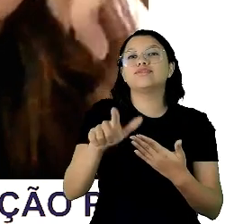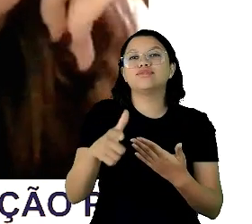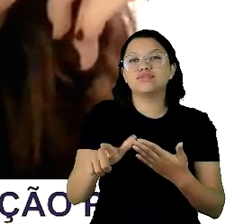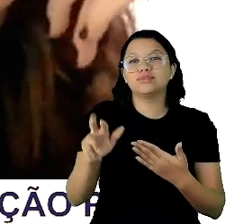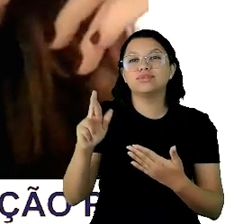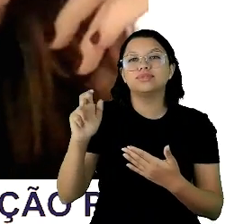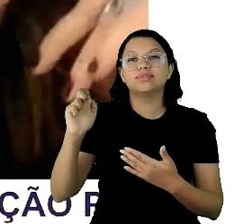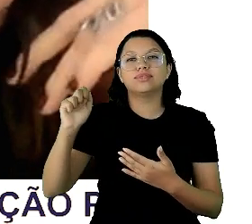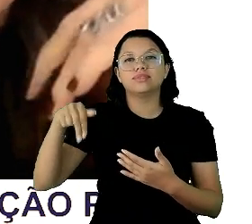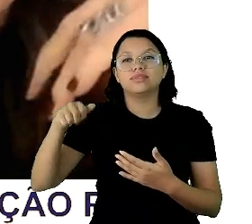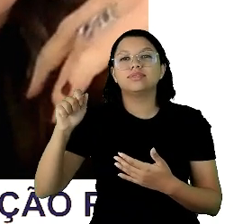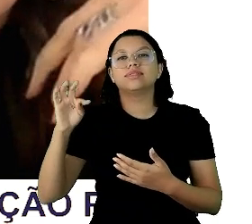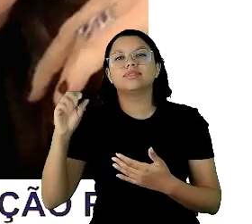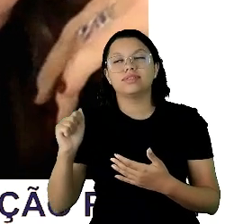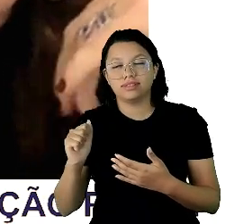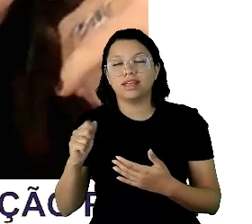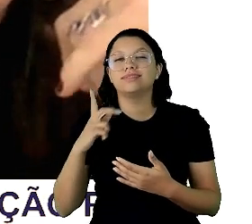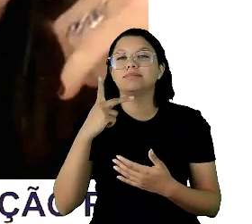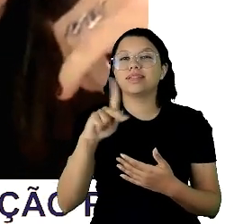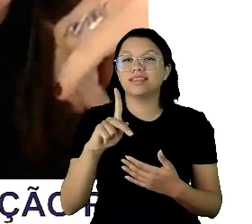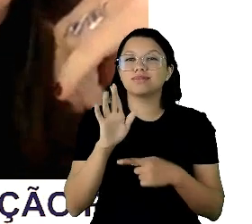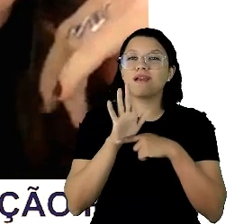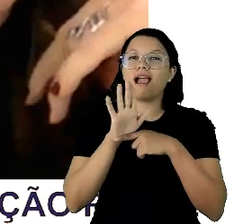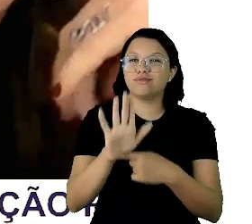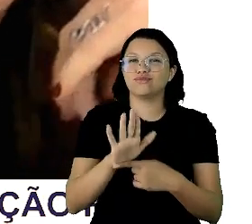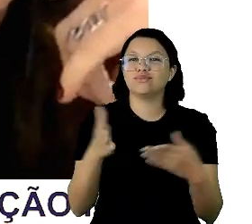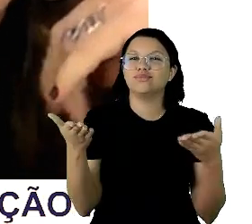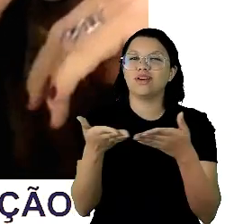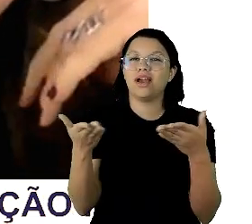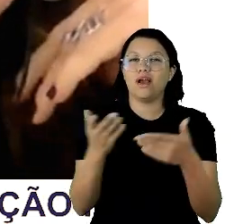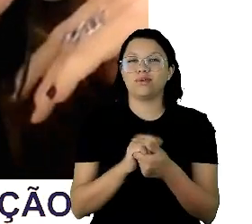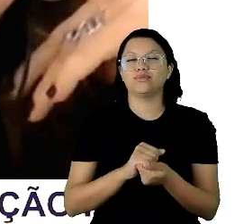sua colaboração, sua contribuição, que foi